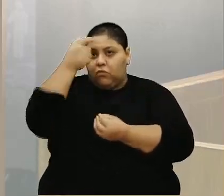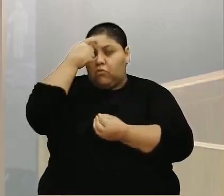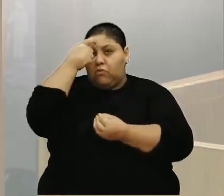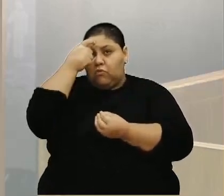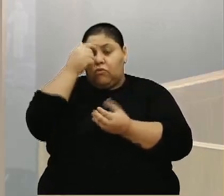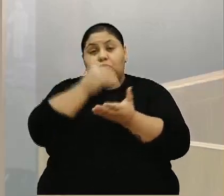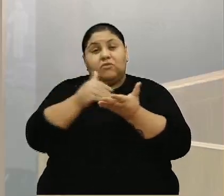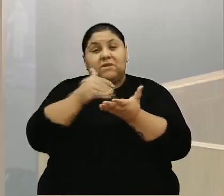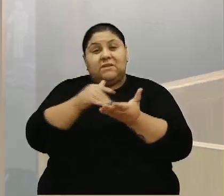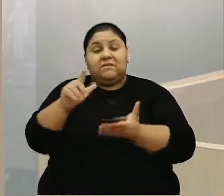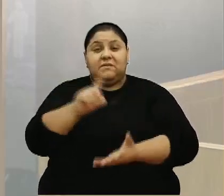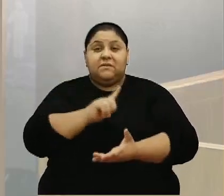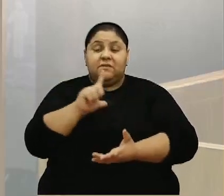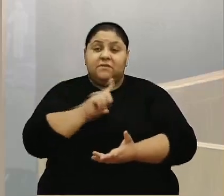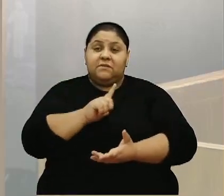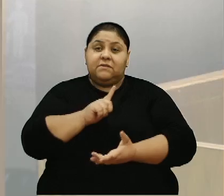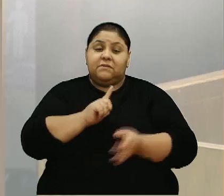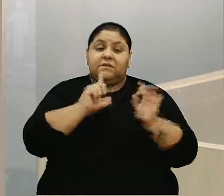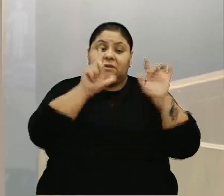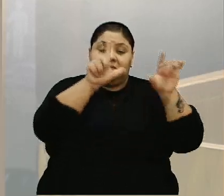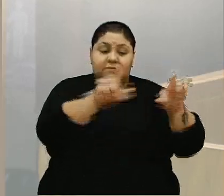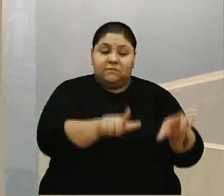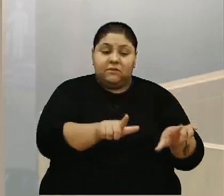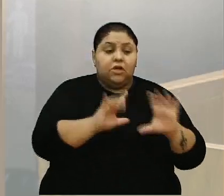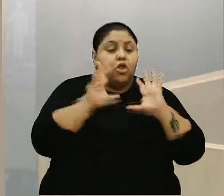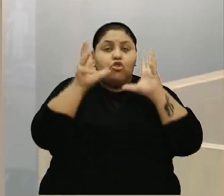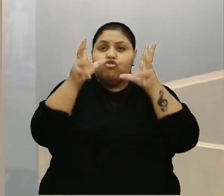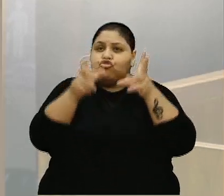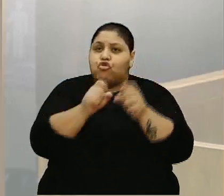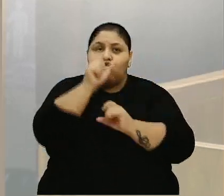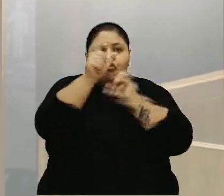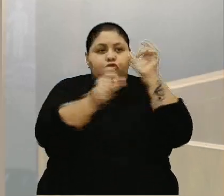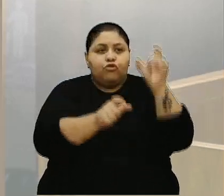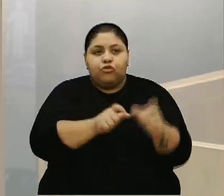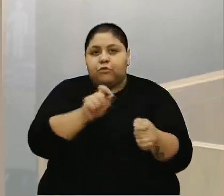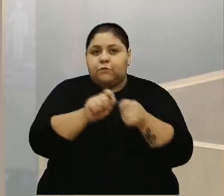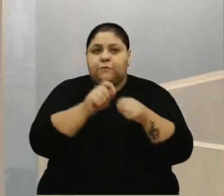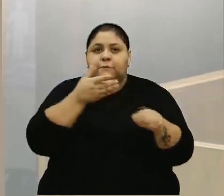Afonso tem nessa área, e todas aquelas pessoas